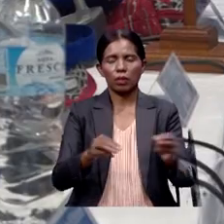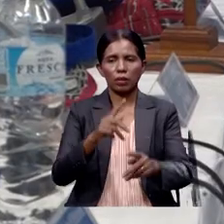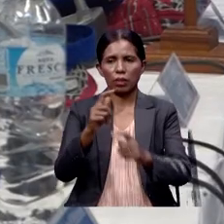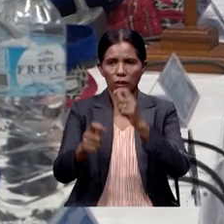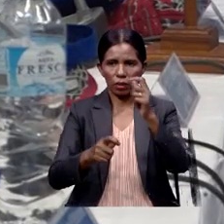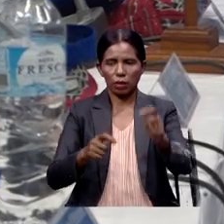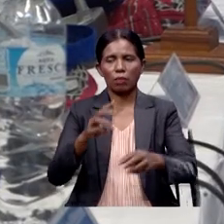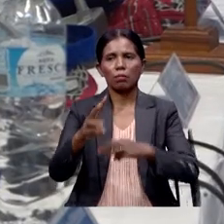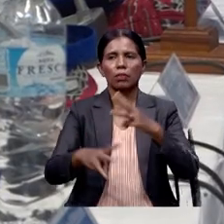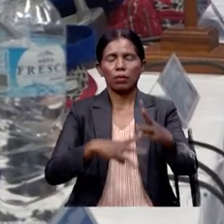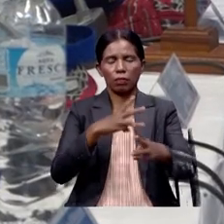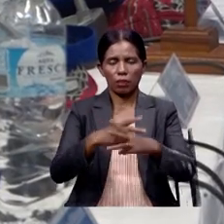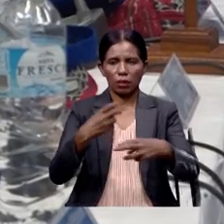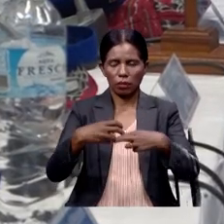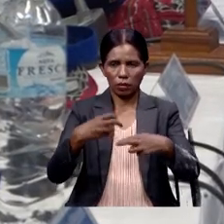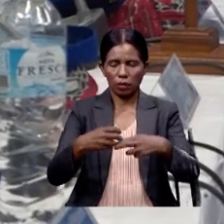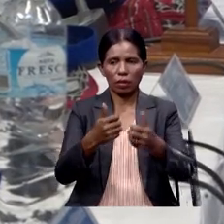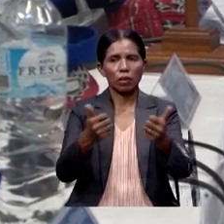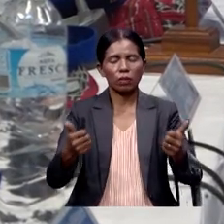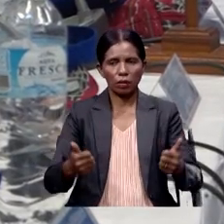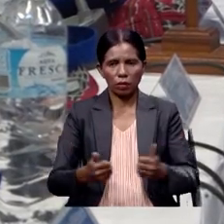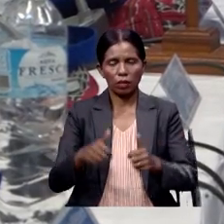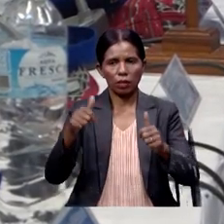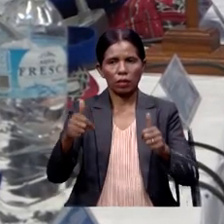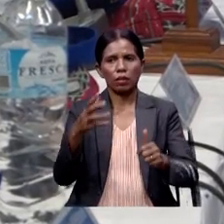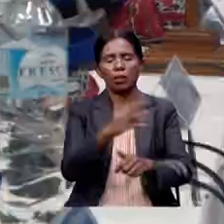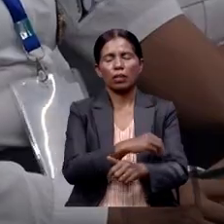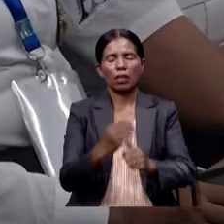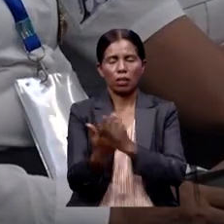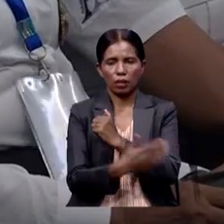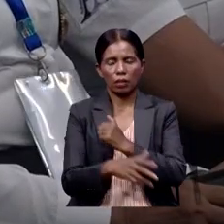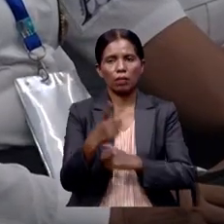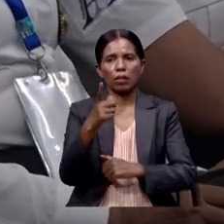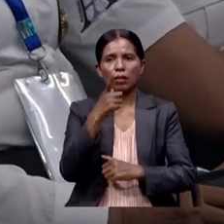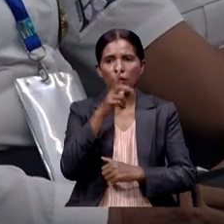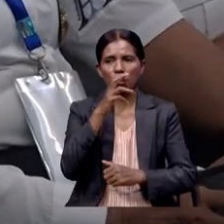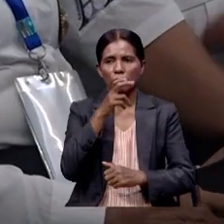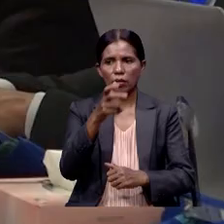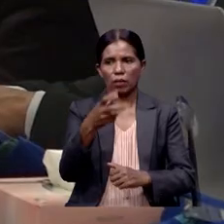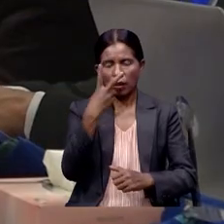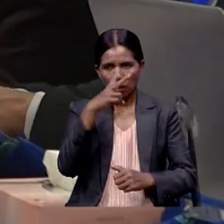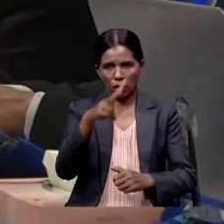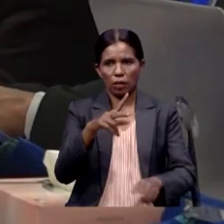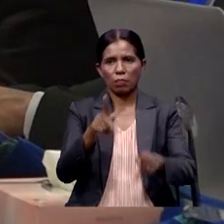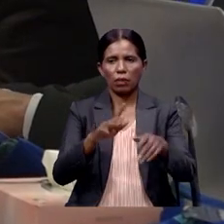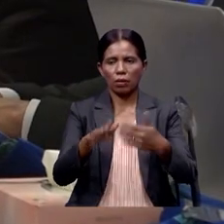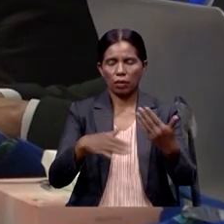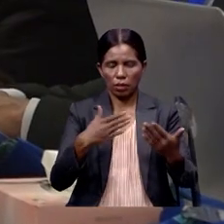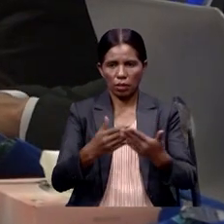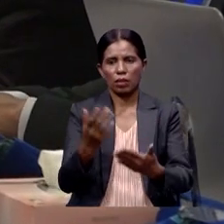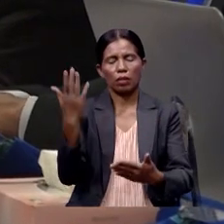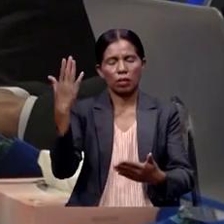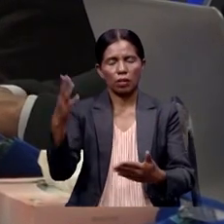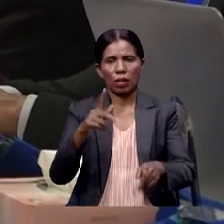conflito mundial sem obstáculo para a autoridade aduaneira e a comunidade país Leão Português, onde controla no protege cidadão no empresa e